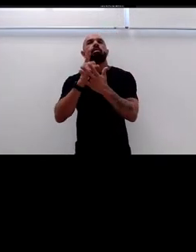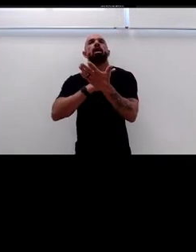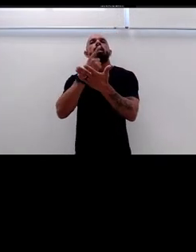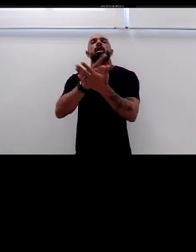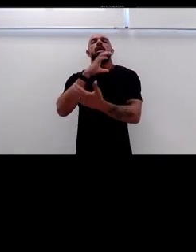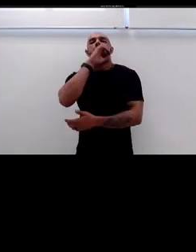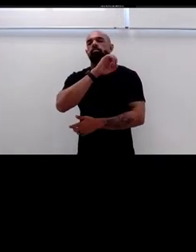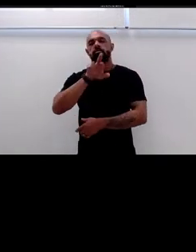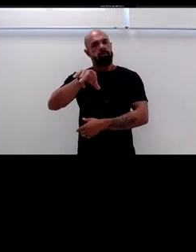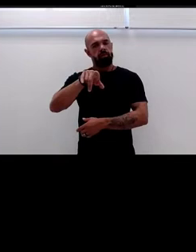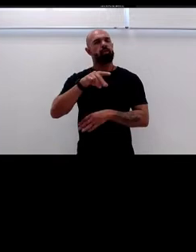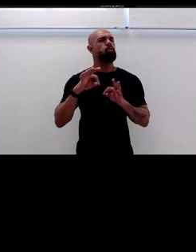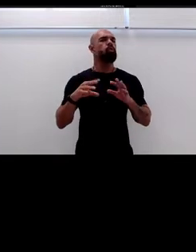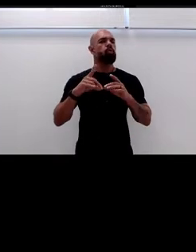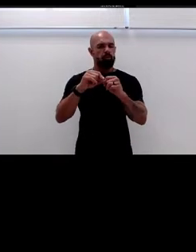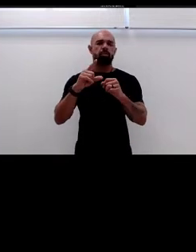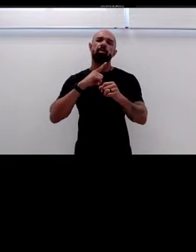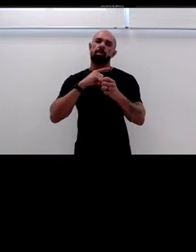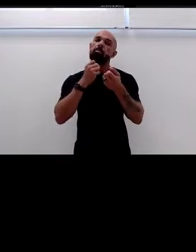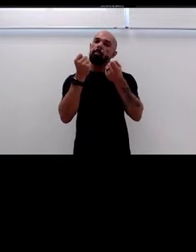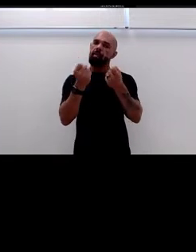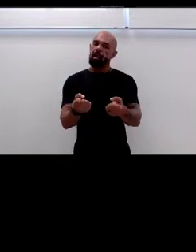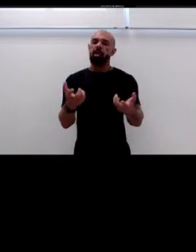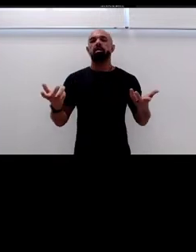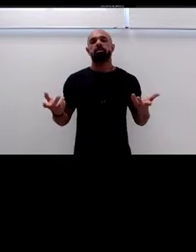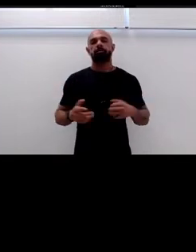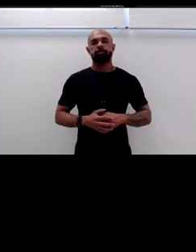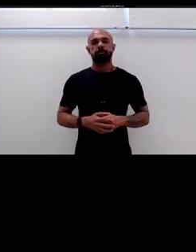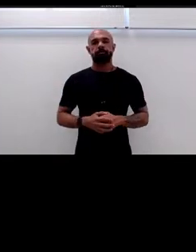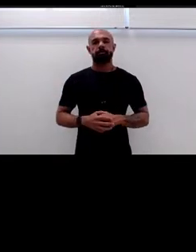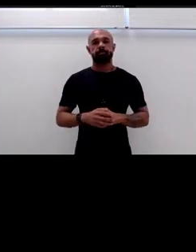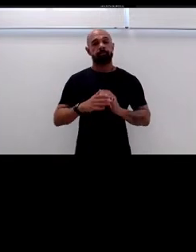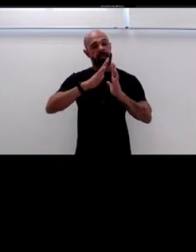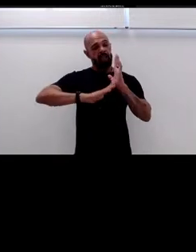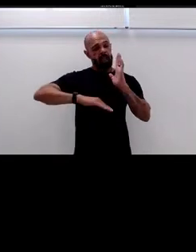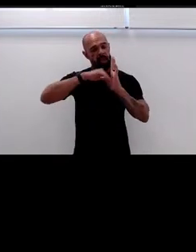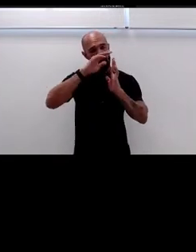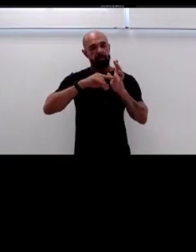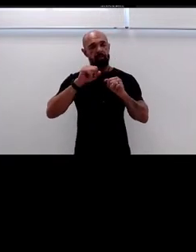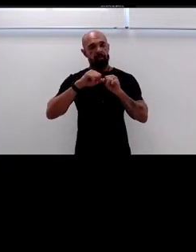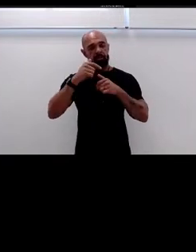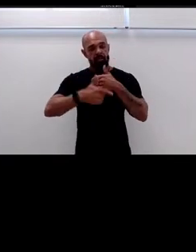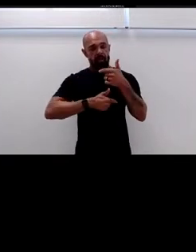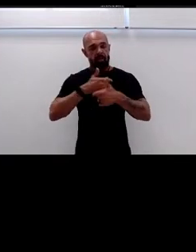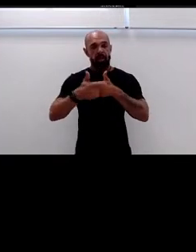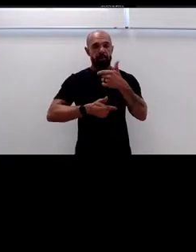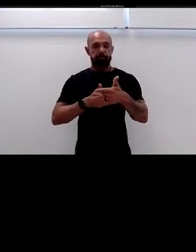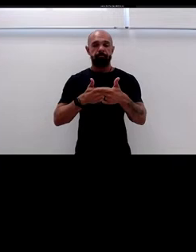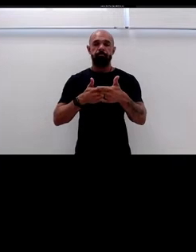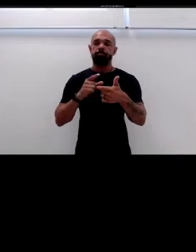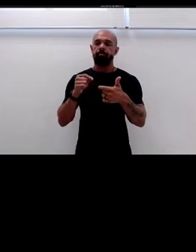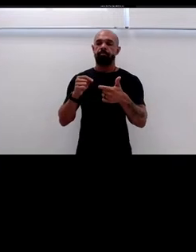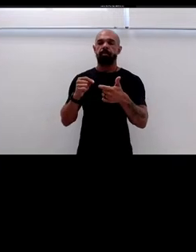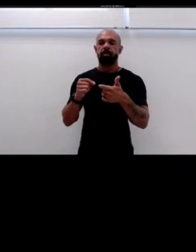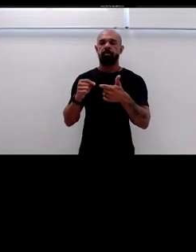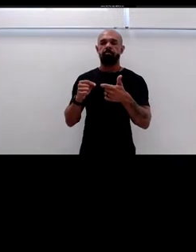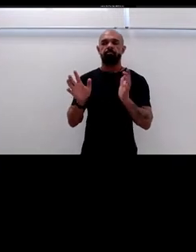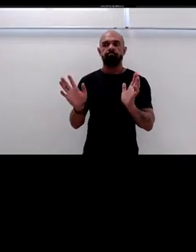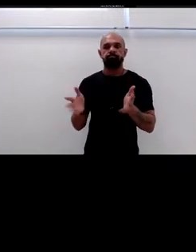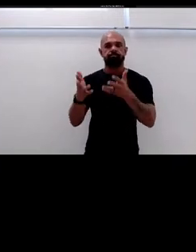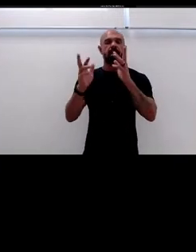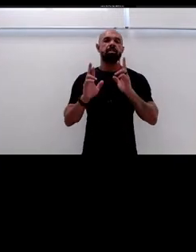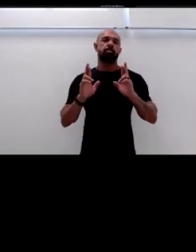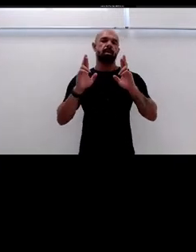Então, tudo isso tem um grande peso. E na medida que essa pintura foi sendo realizada, isso alimentava essa esperança,